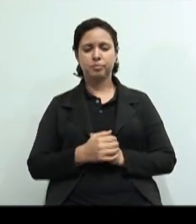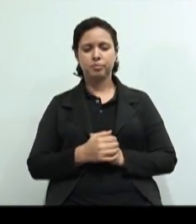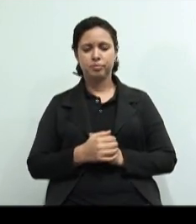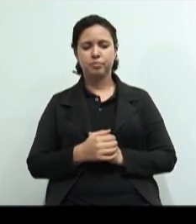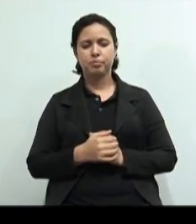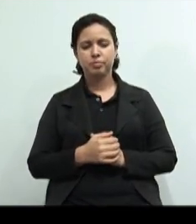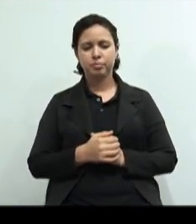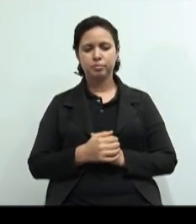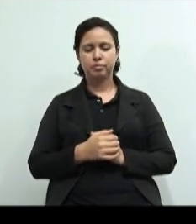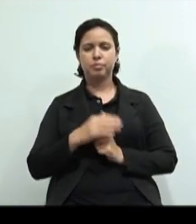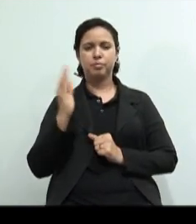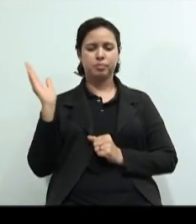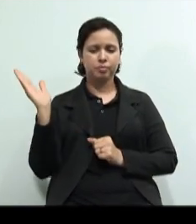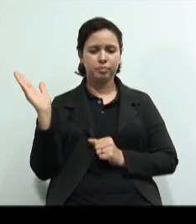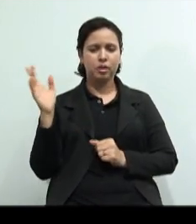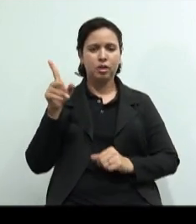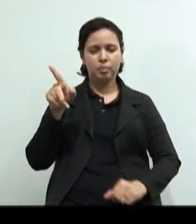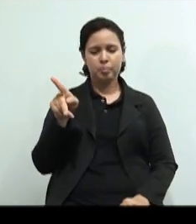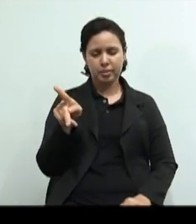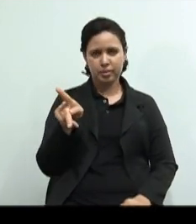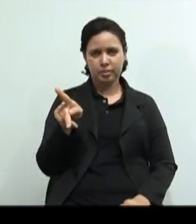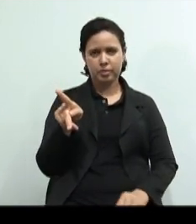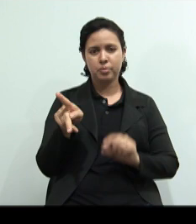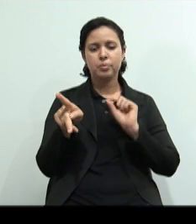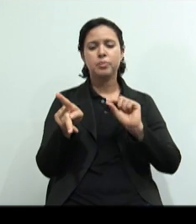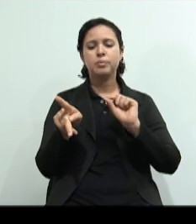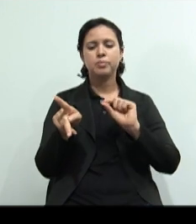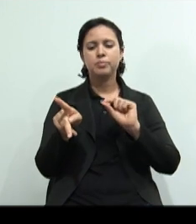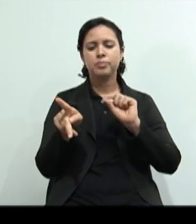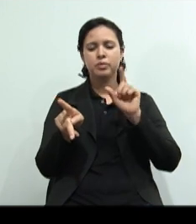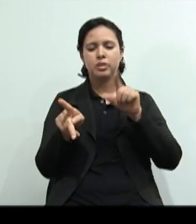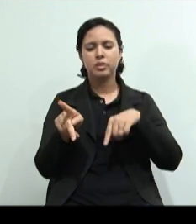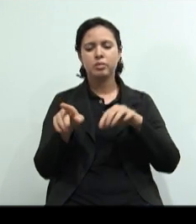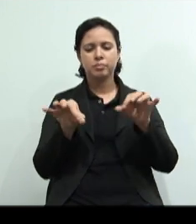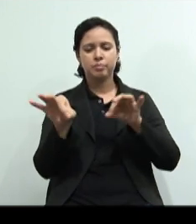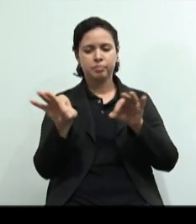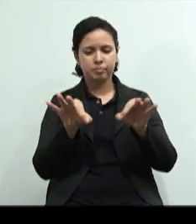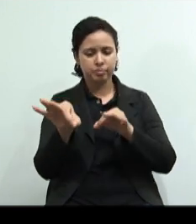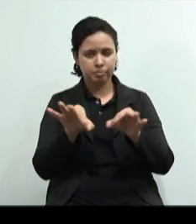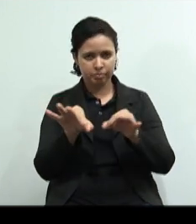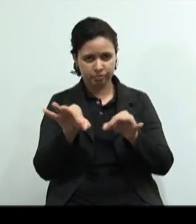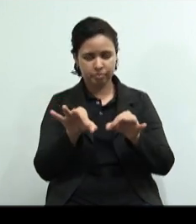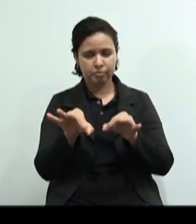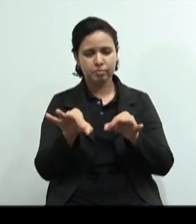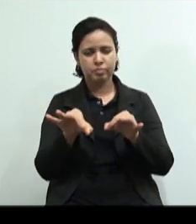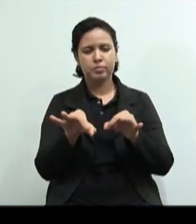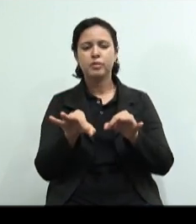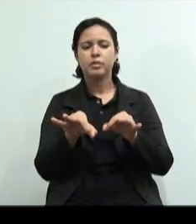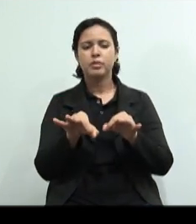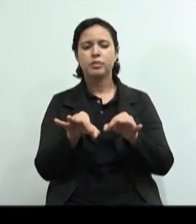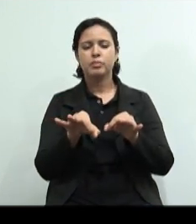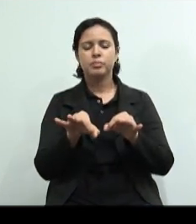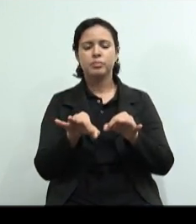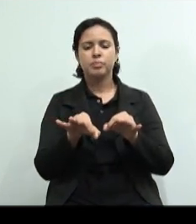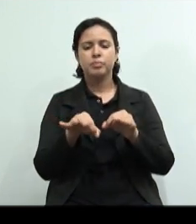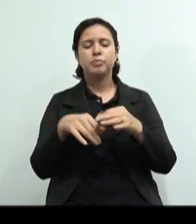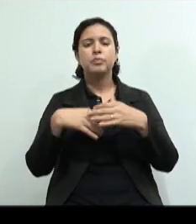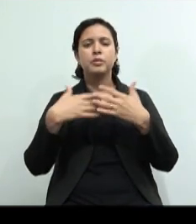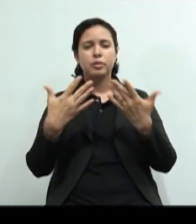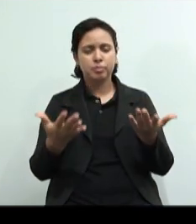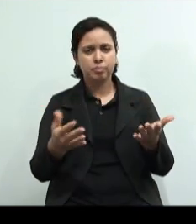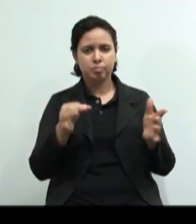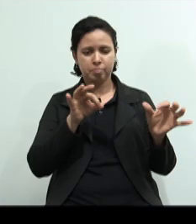P de planejamento, é esse P aqui. Plan, Planejamento,